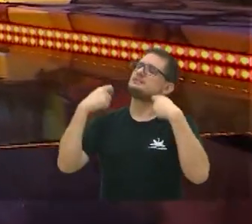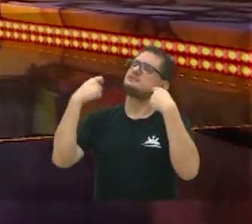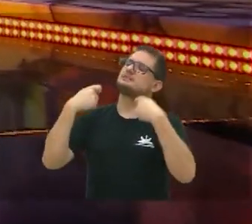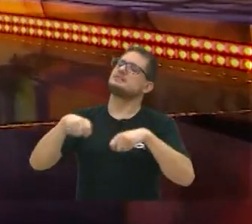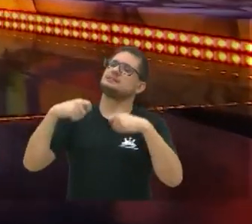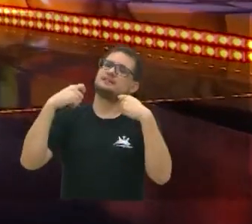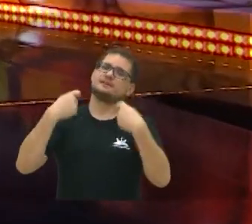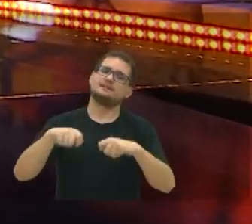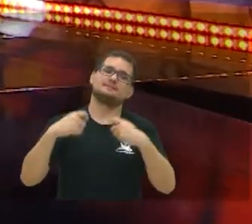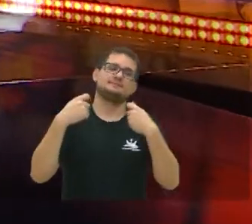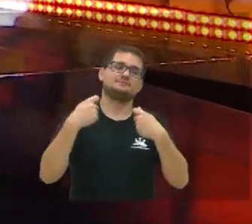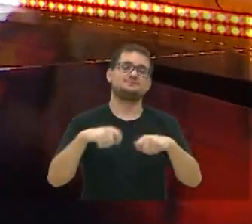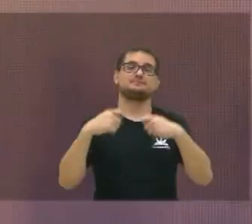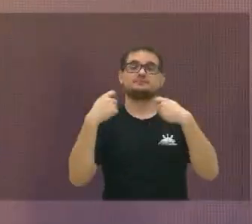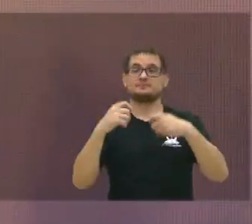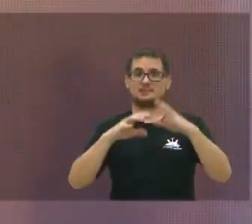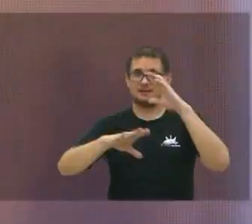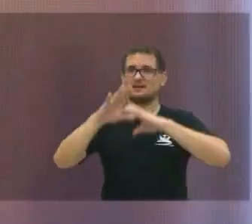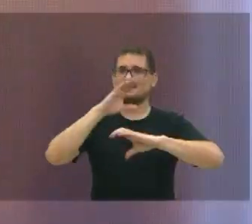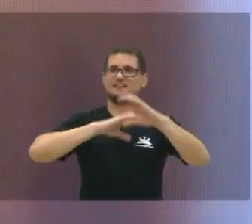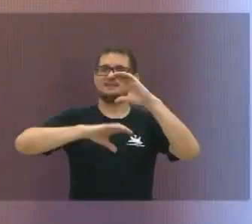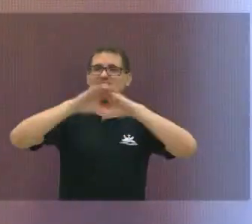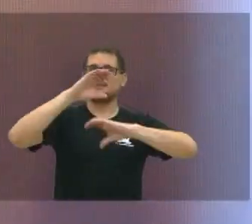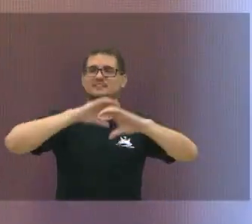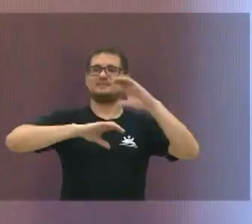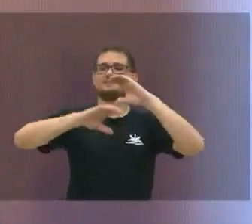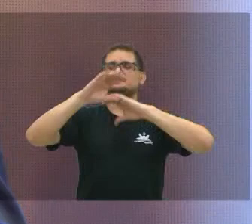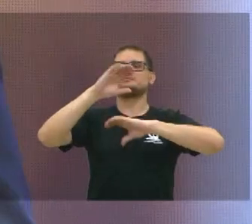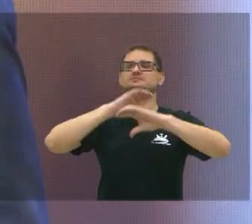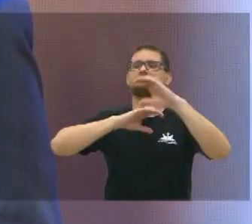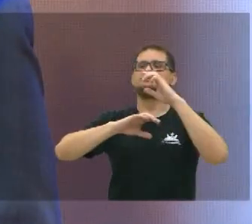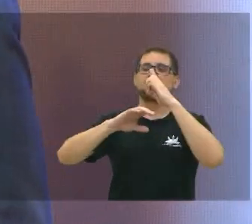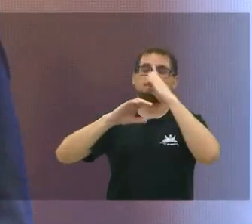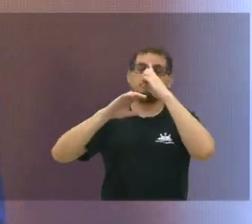sedenta está. Cante lá, filho.